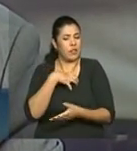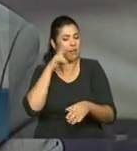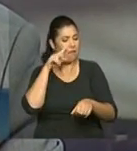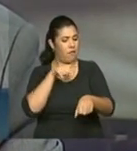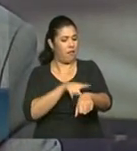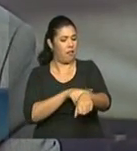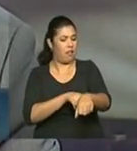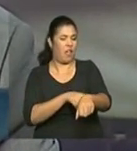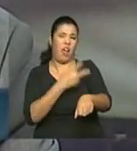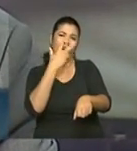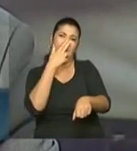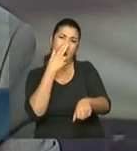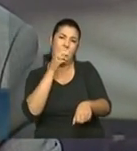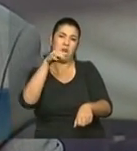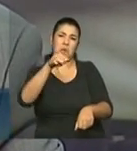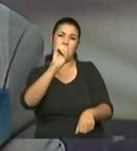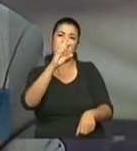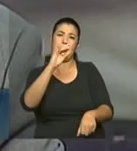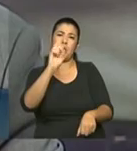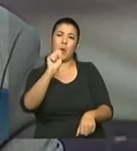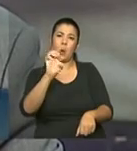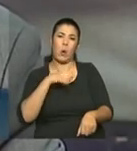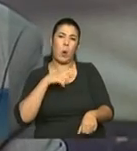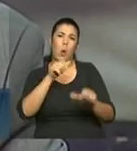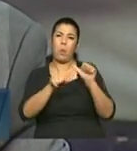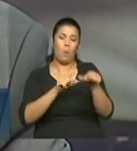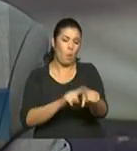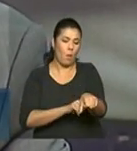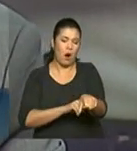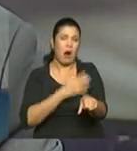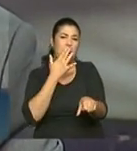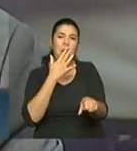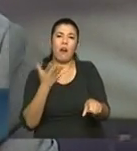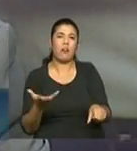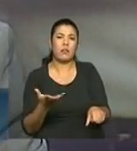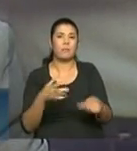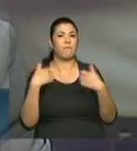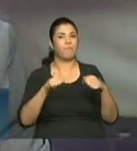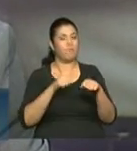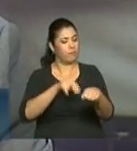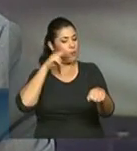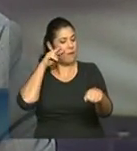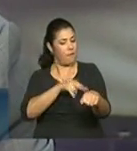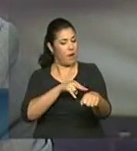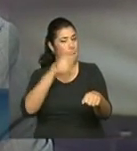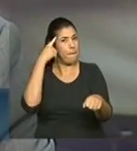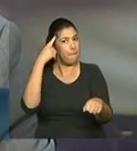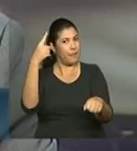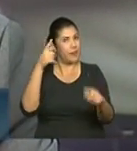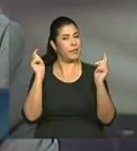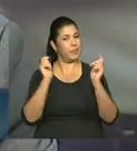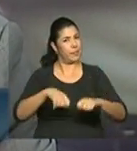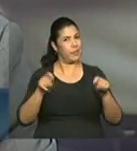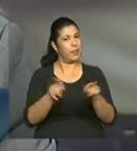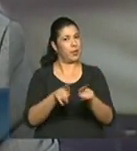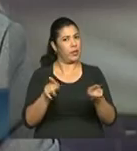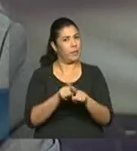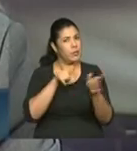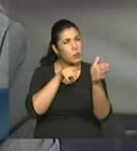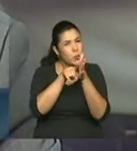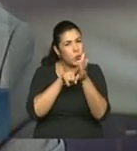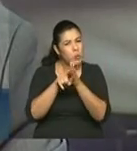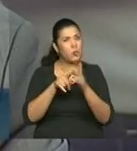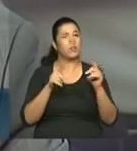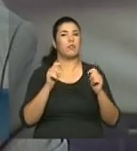achar que é uma micose, que é uma outra alteração dermatológica. Ele precisa estar alerta e pensar na possibilidade, na hipótese diagnóstica de